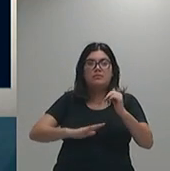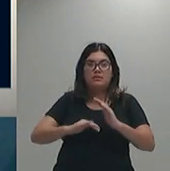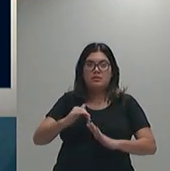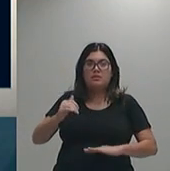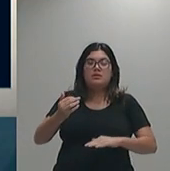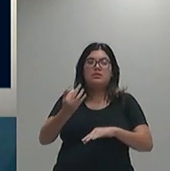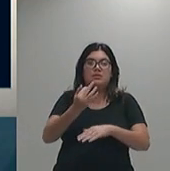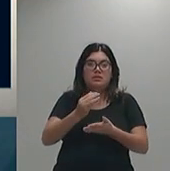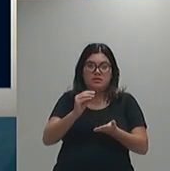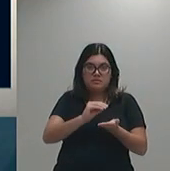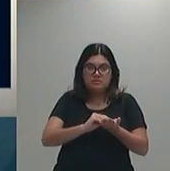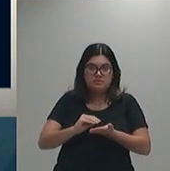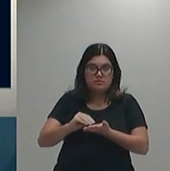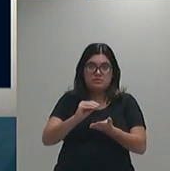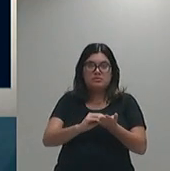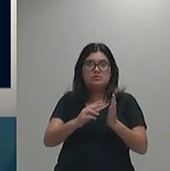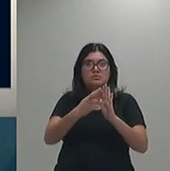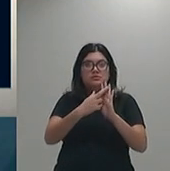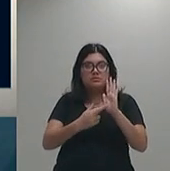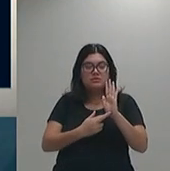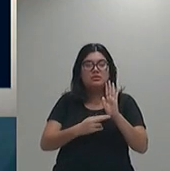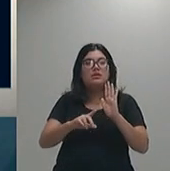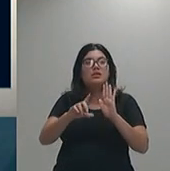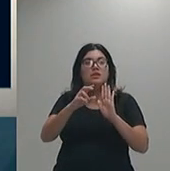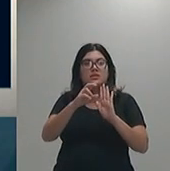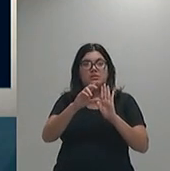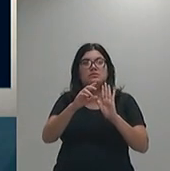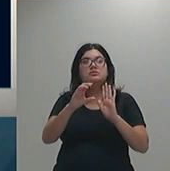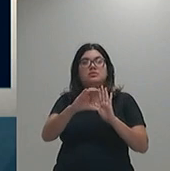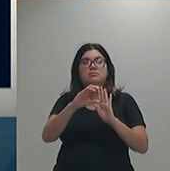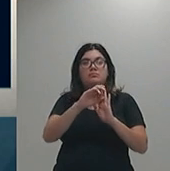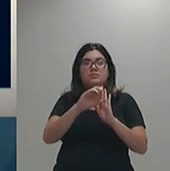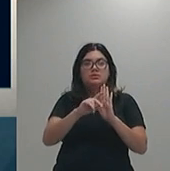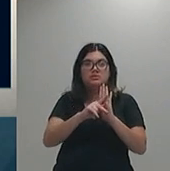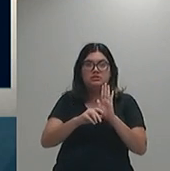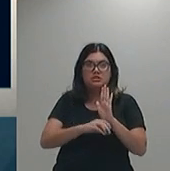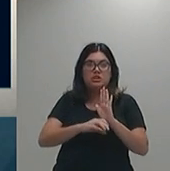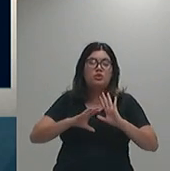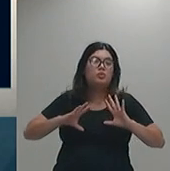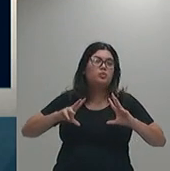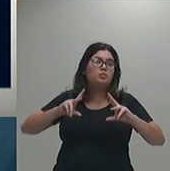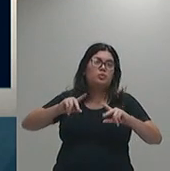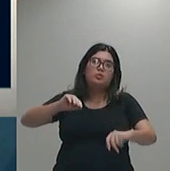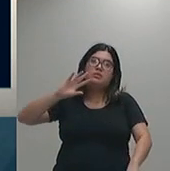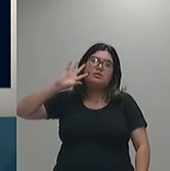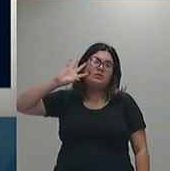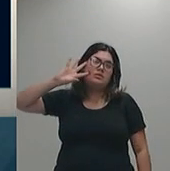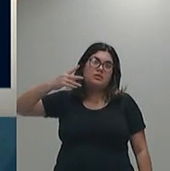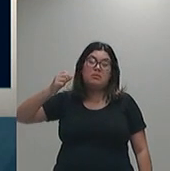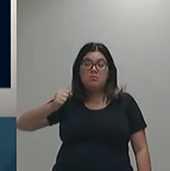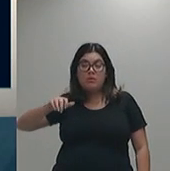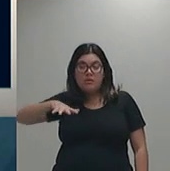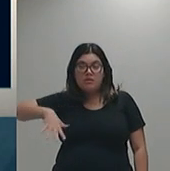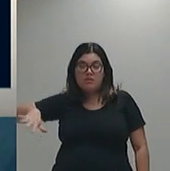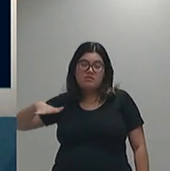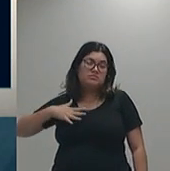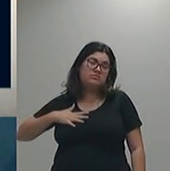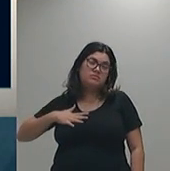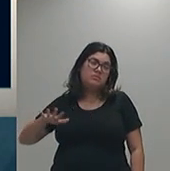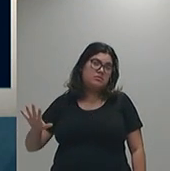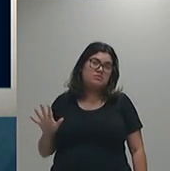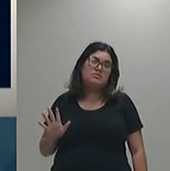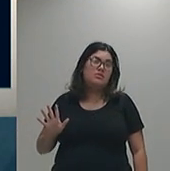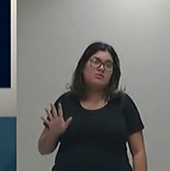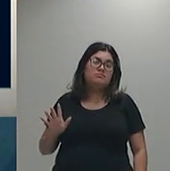regulamento as regras do CPC tudo estaria resolvido pode uma parte não gostar evidentemente pode